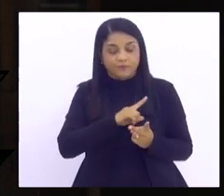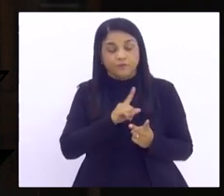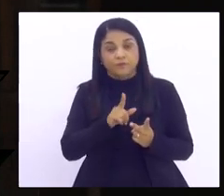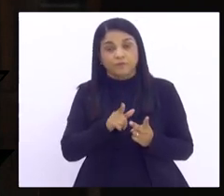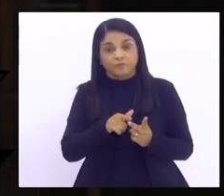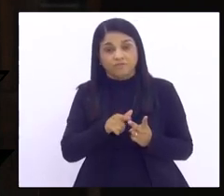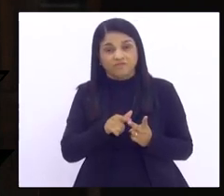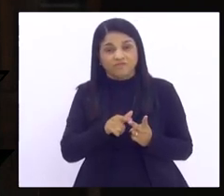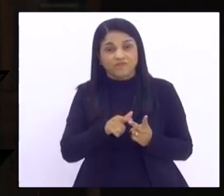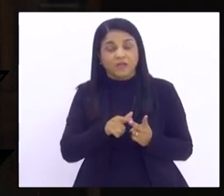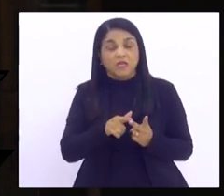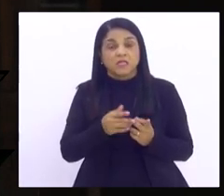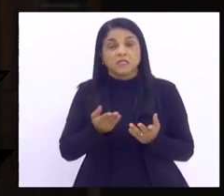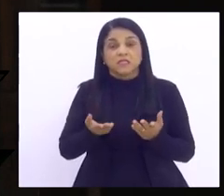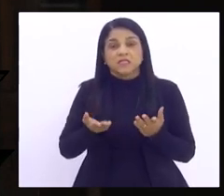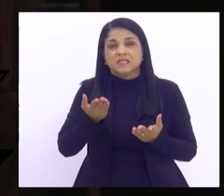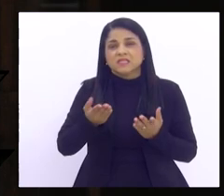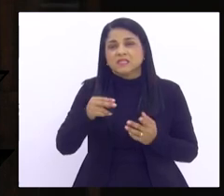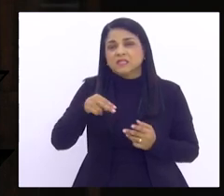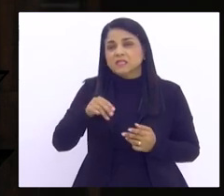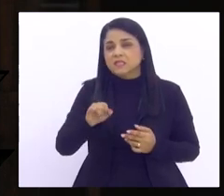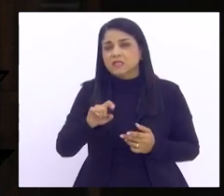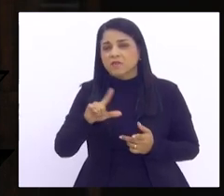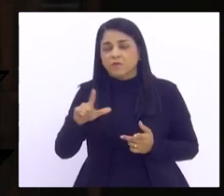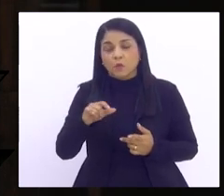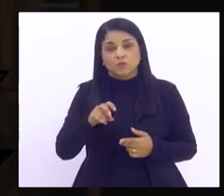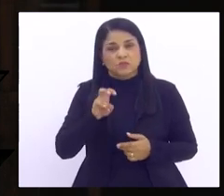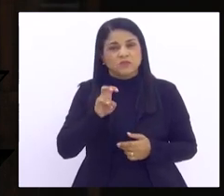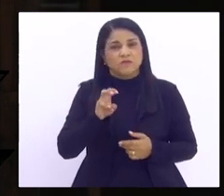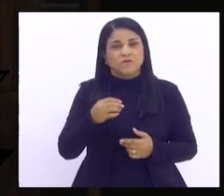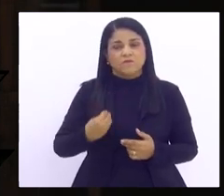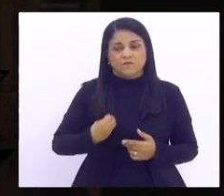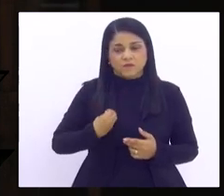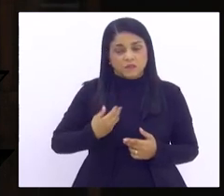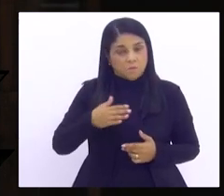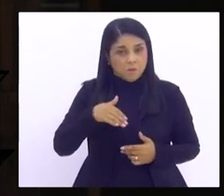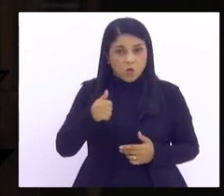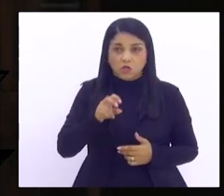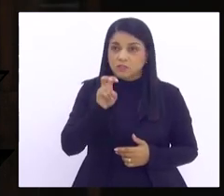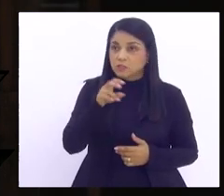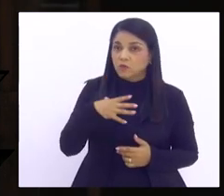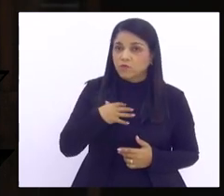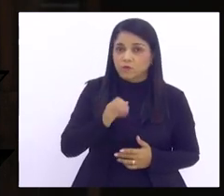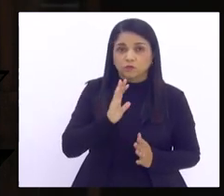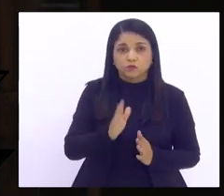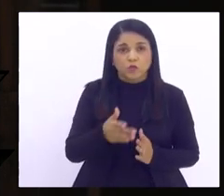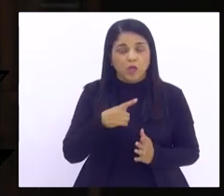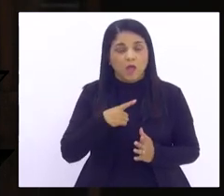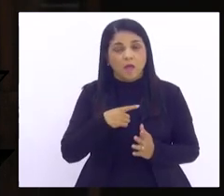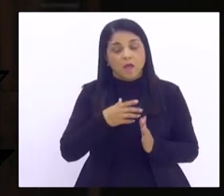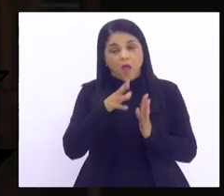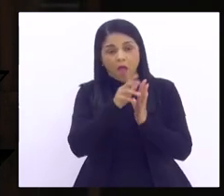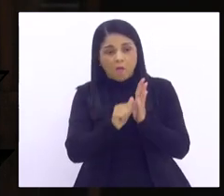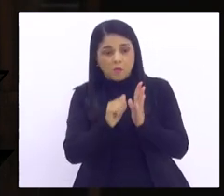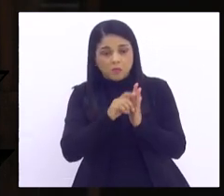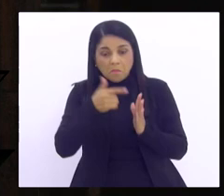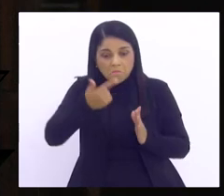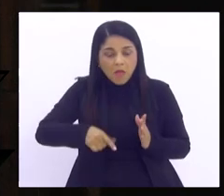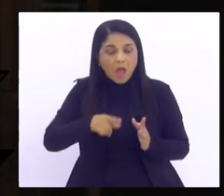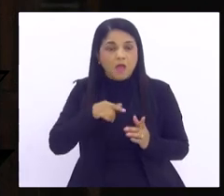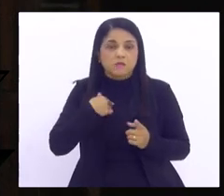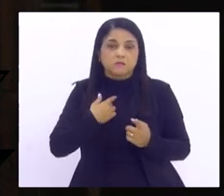vida mais digno, ela já tem 5 filhos, vão abortar, porque como é que eu vou dar uma vida digna para